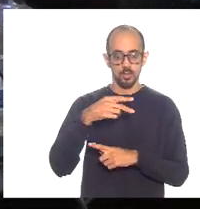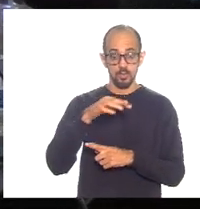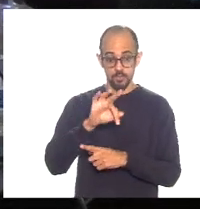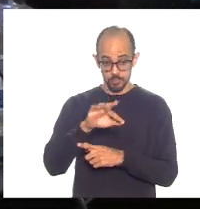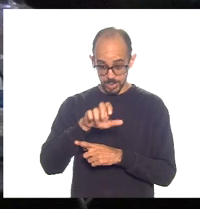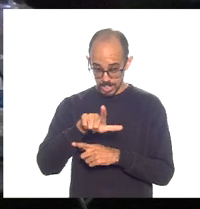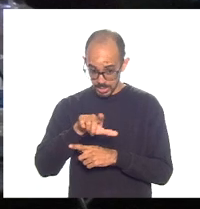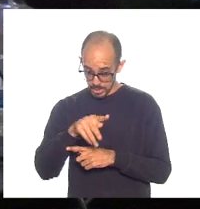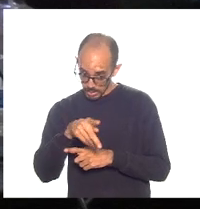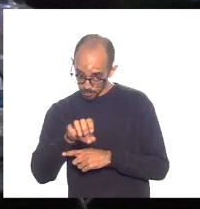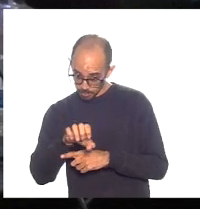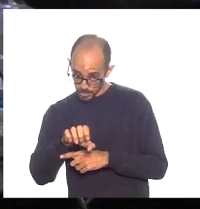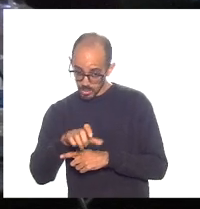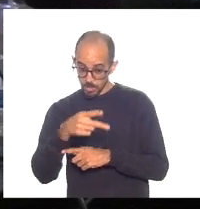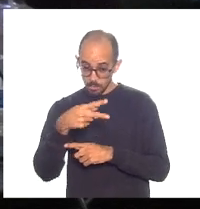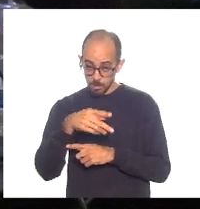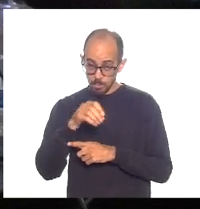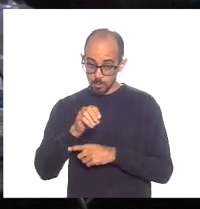Felipe Pobel.